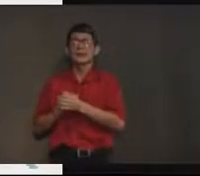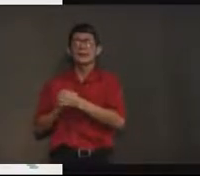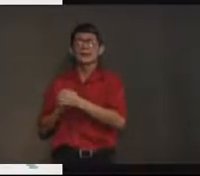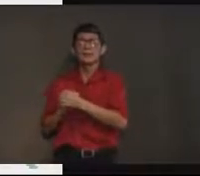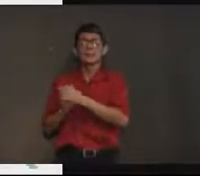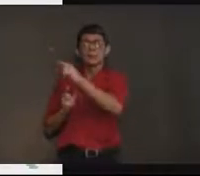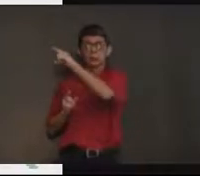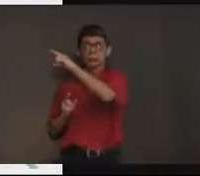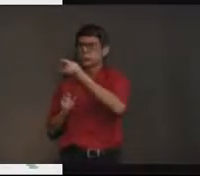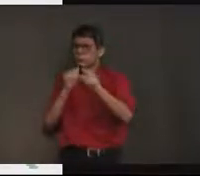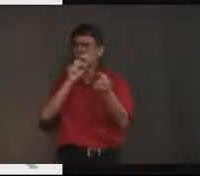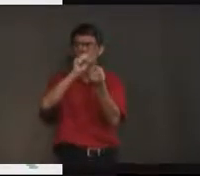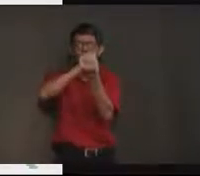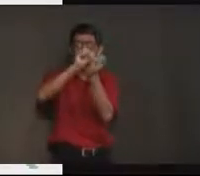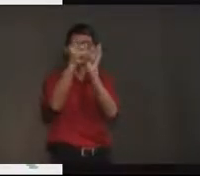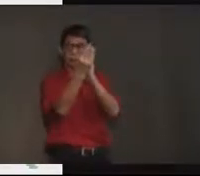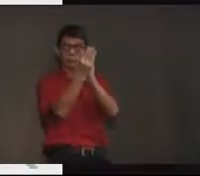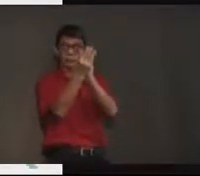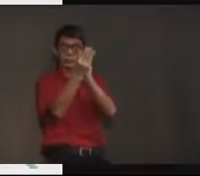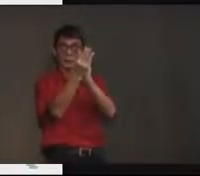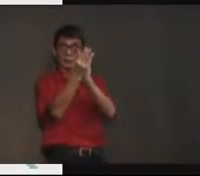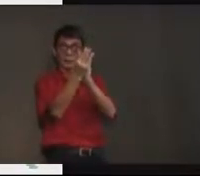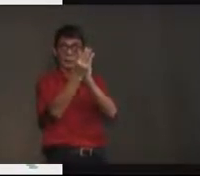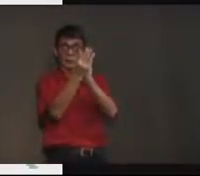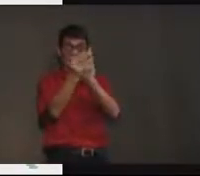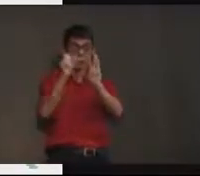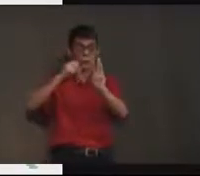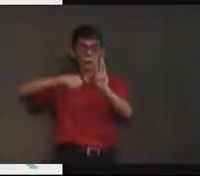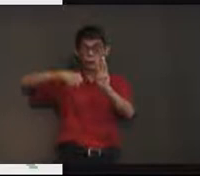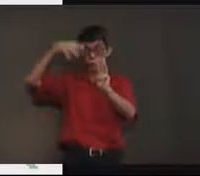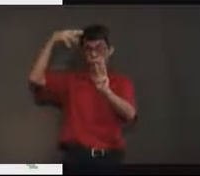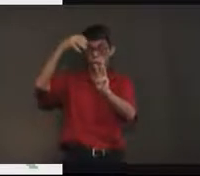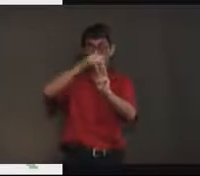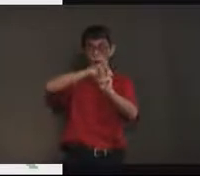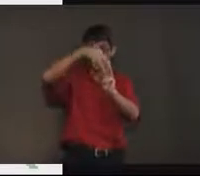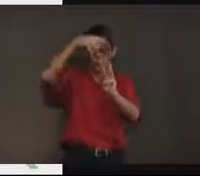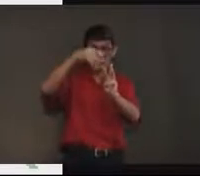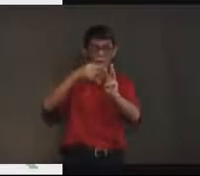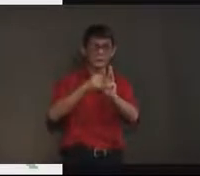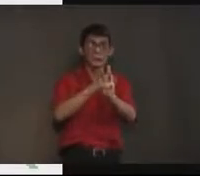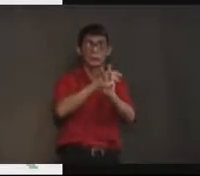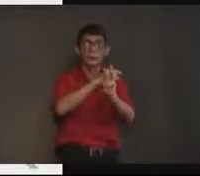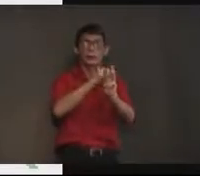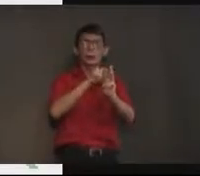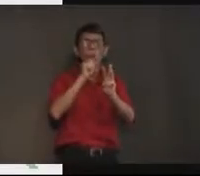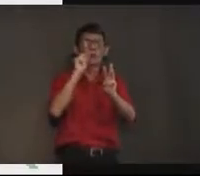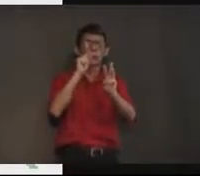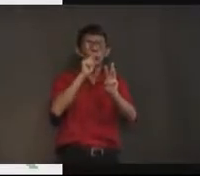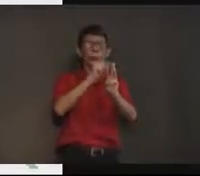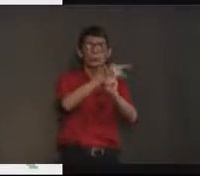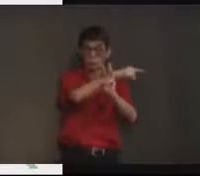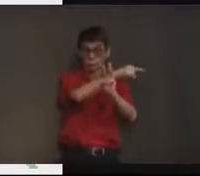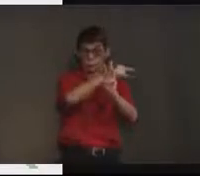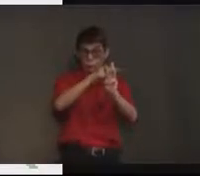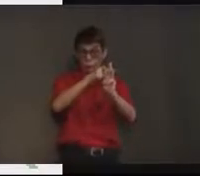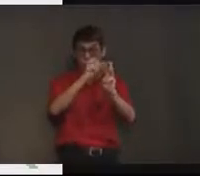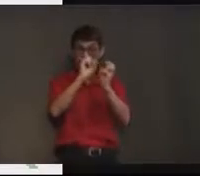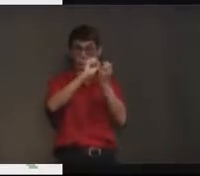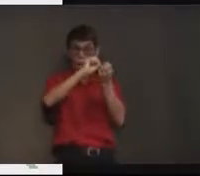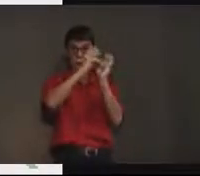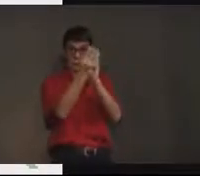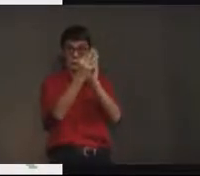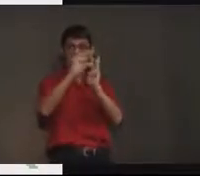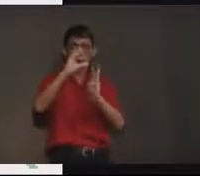no Cristal um vórtex de Luz como aquele inicialmente esse Vortex por interagir com o